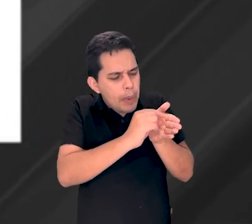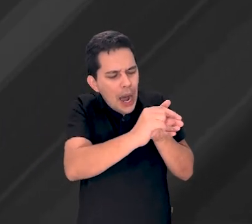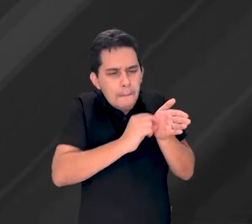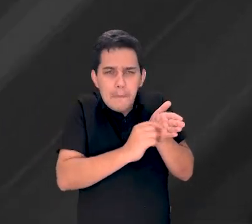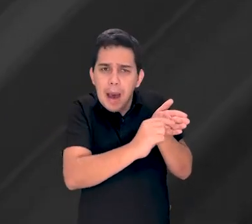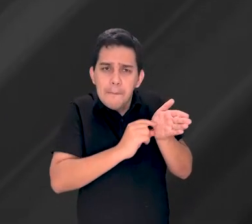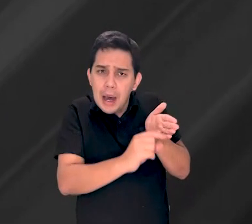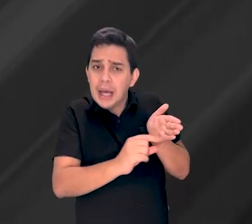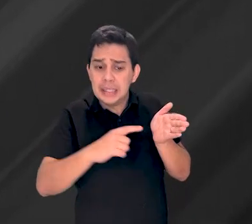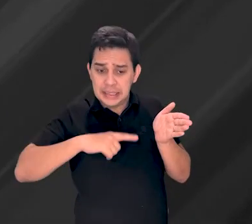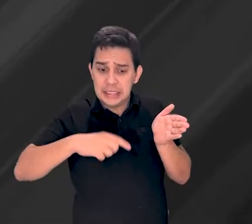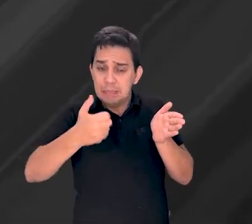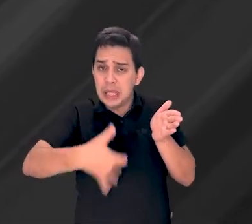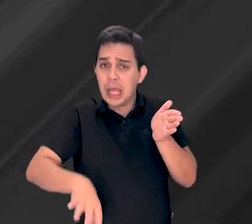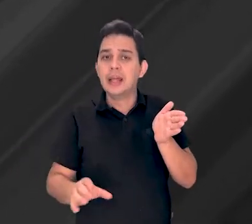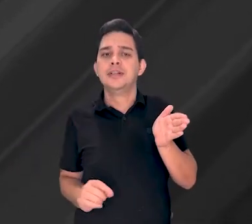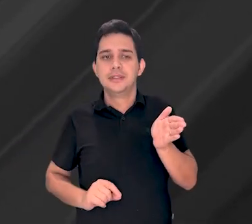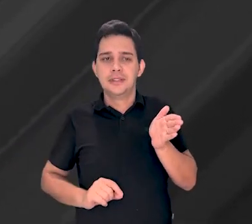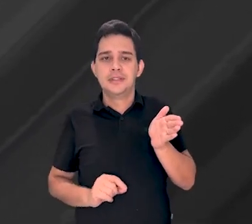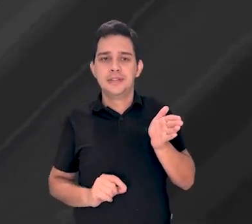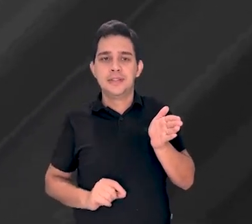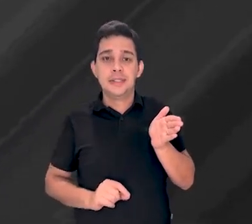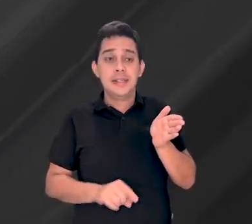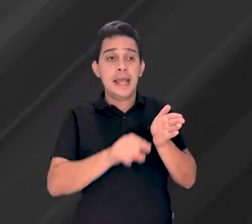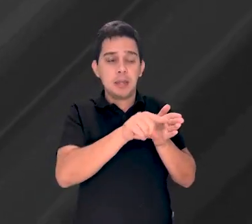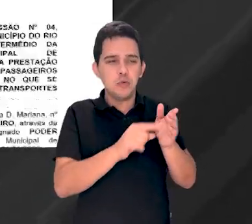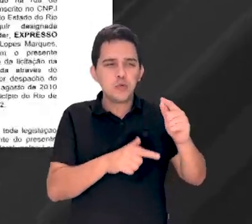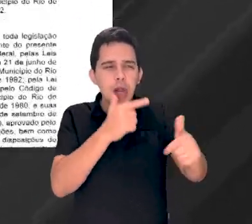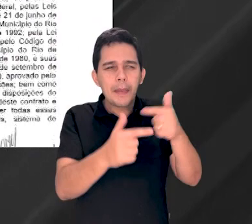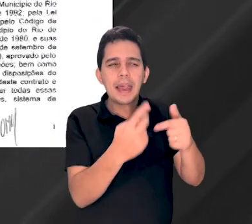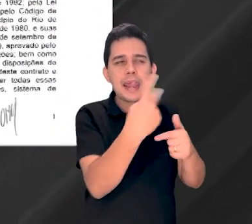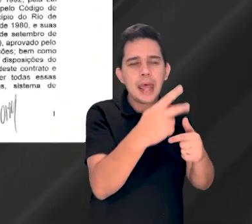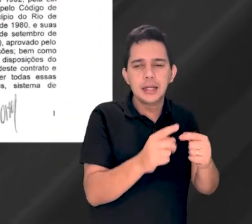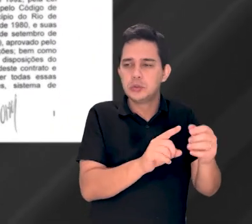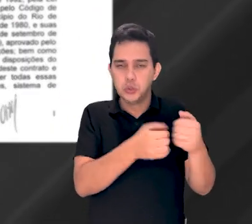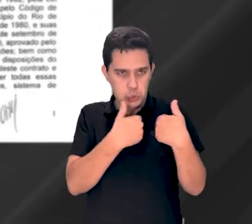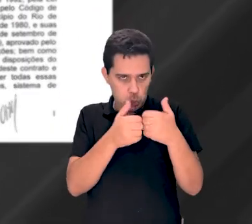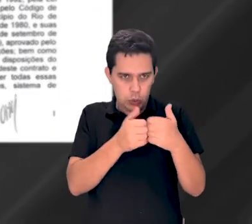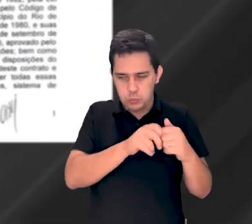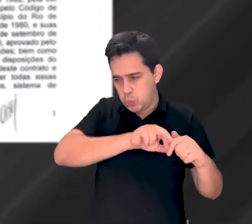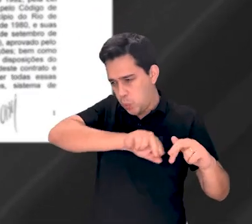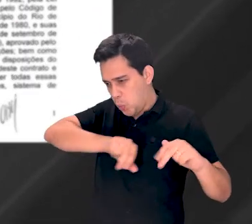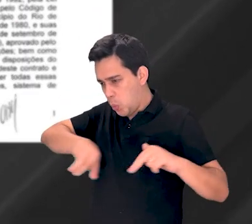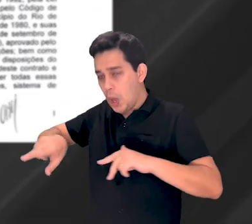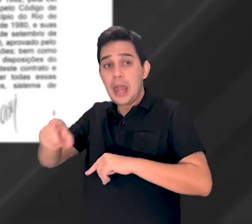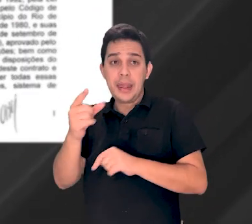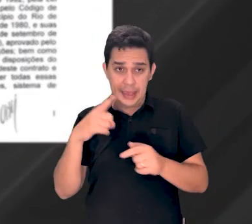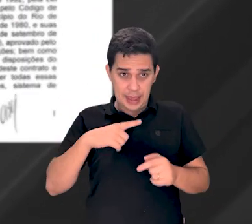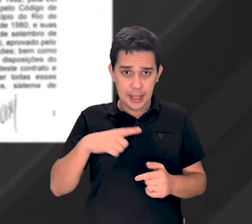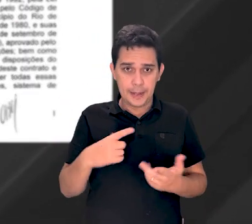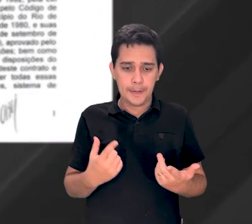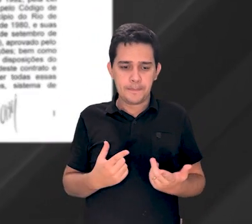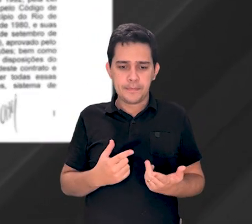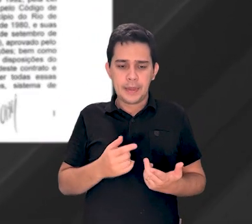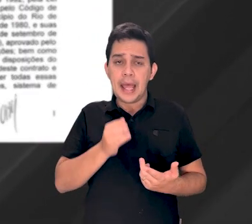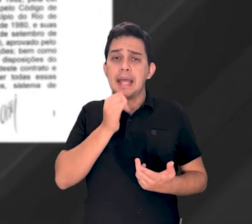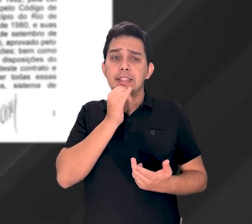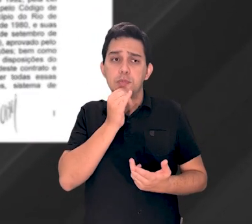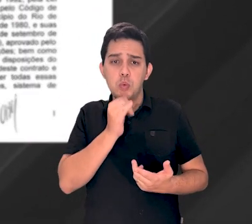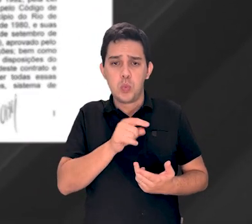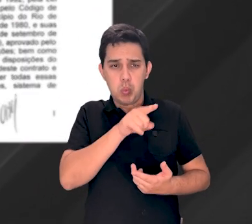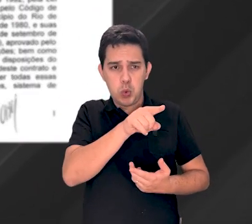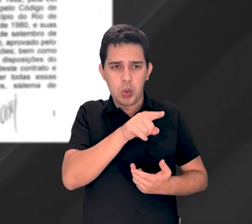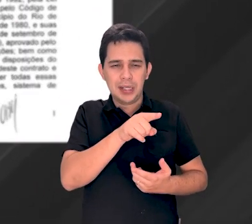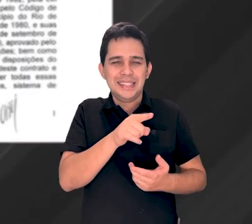causas extraordinárias que impactam custo do serviço então por exemplo a eliminação da